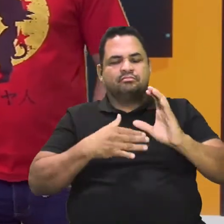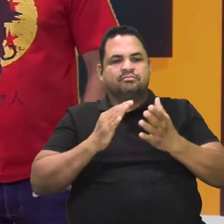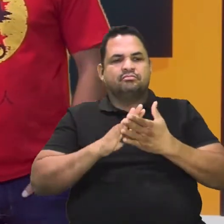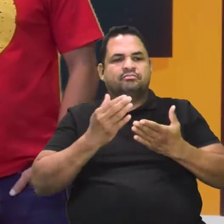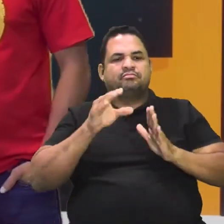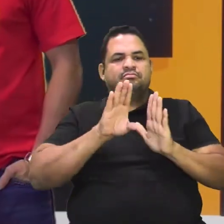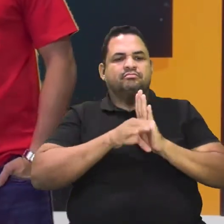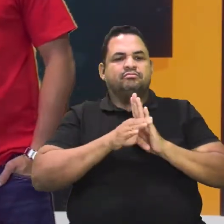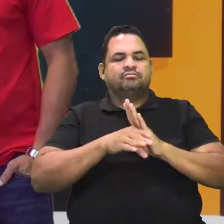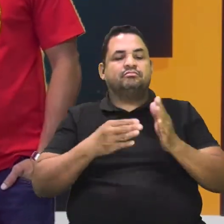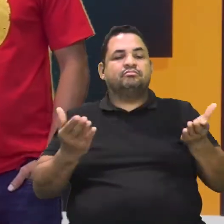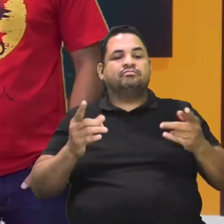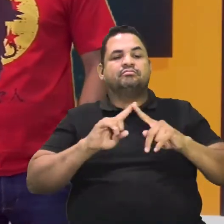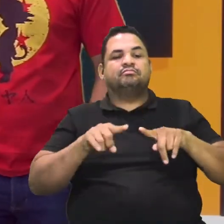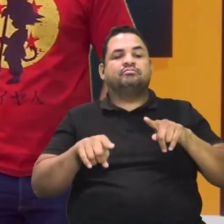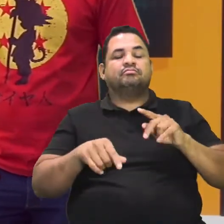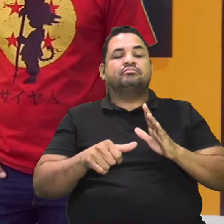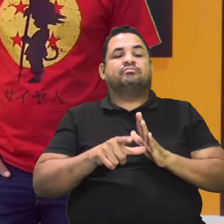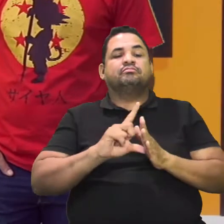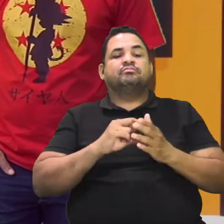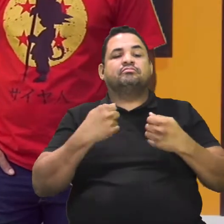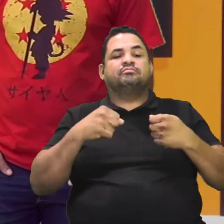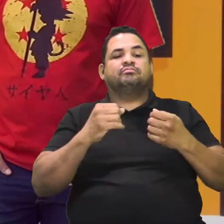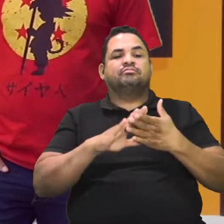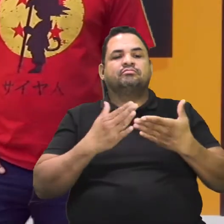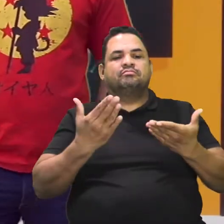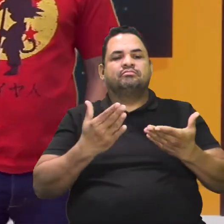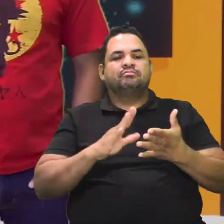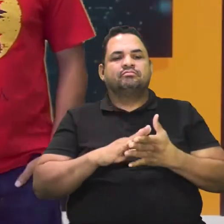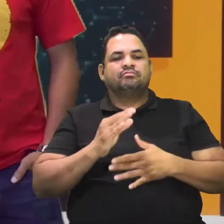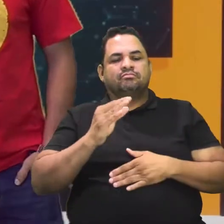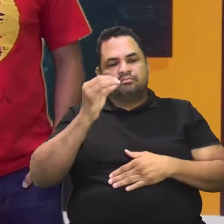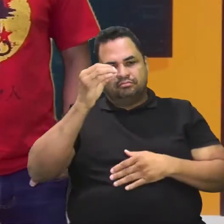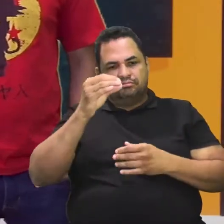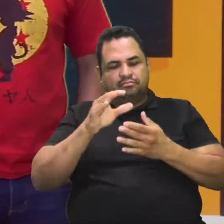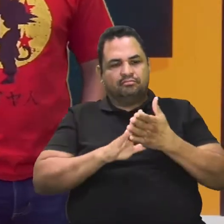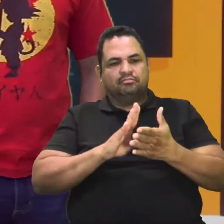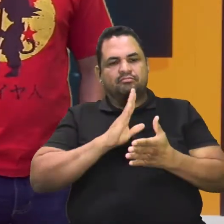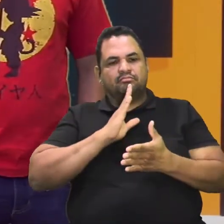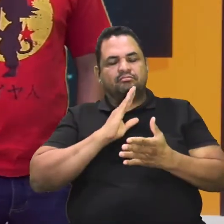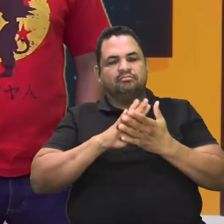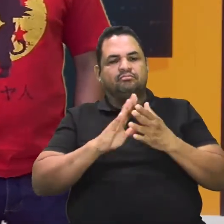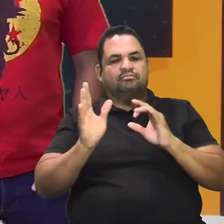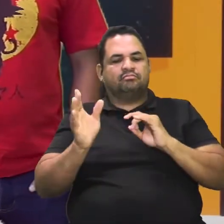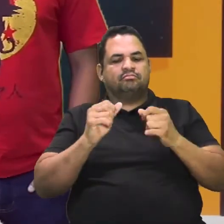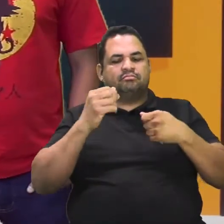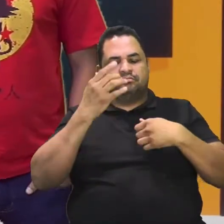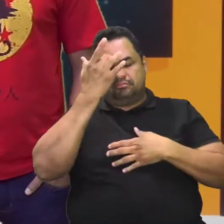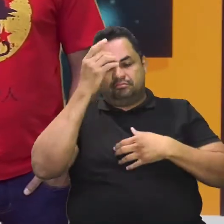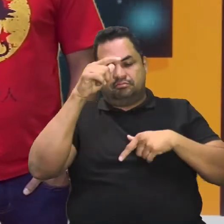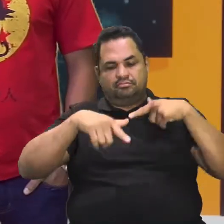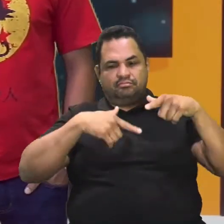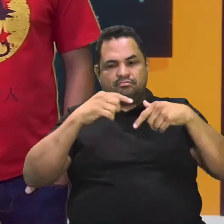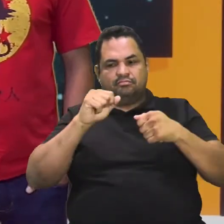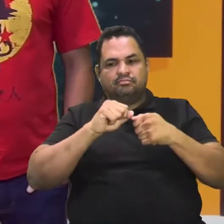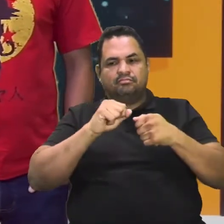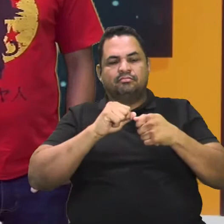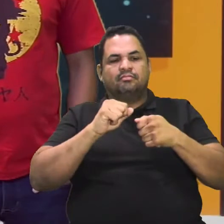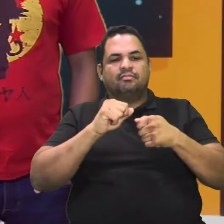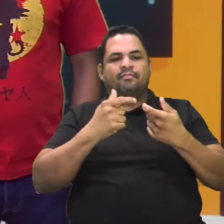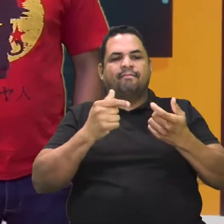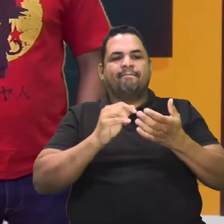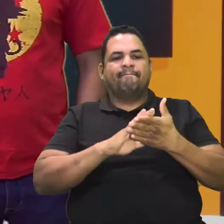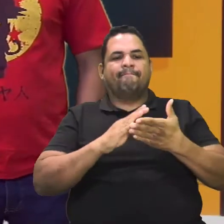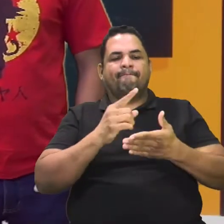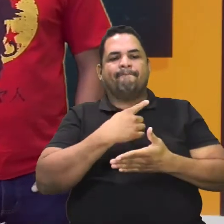características, definições e tudo mais. Mas antes, a gente precisa reconhecer, saber quem é quem, para ficar mais fácil de trabalhar e mais fácil de fazer